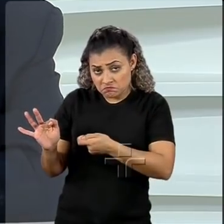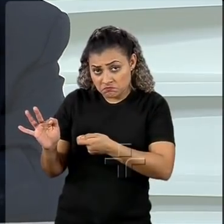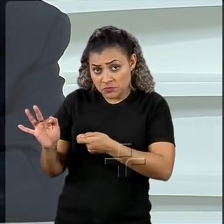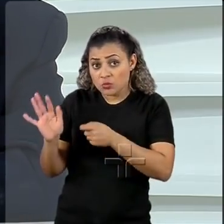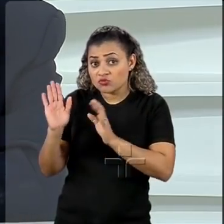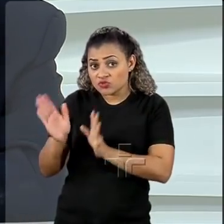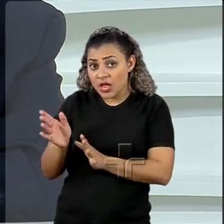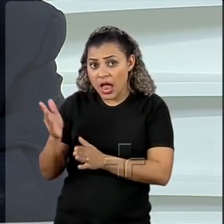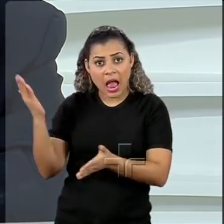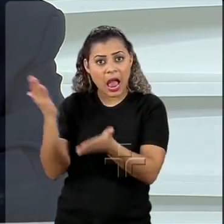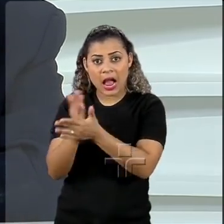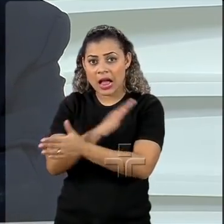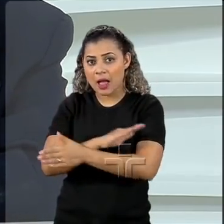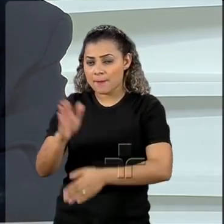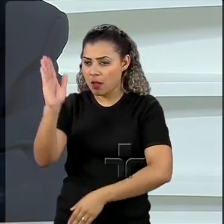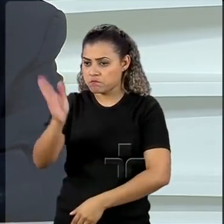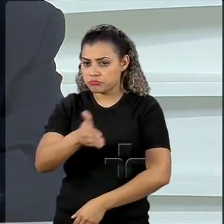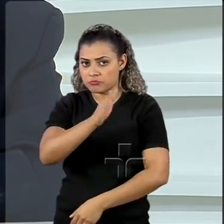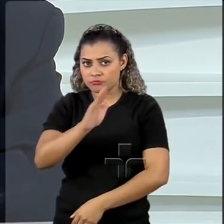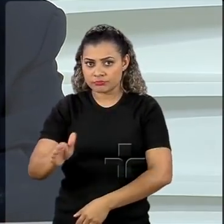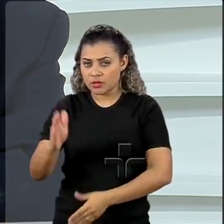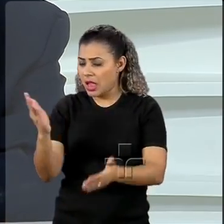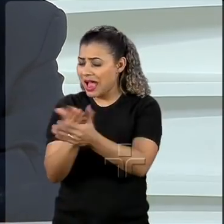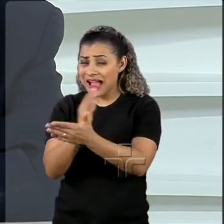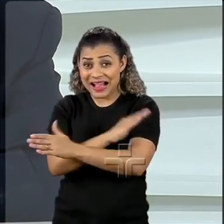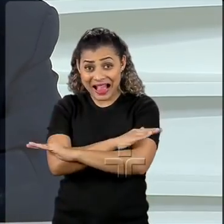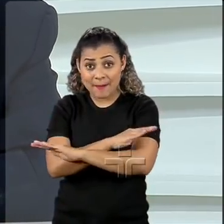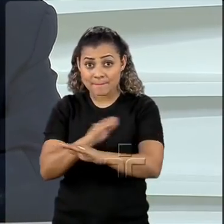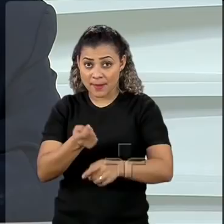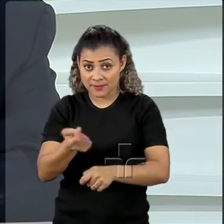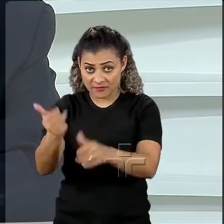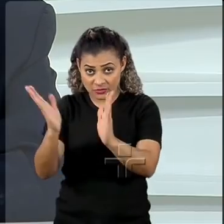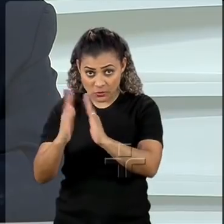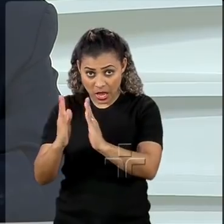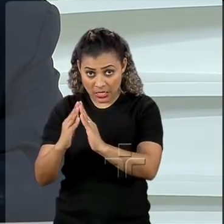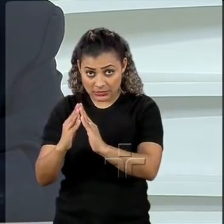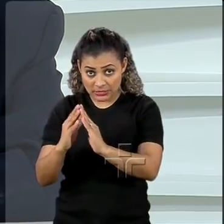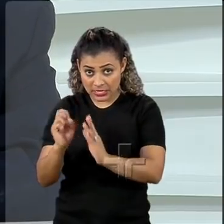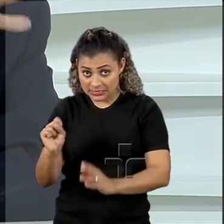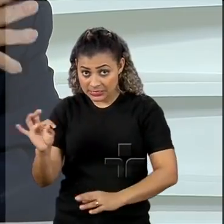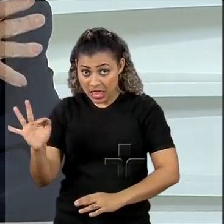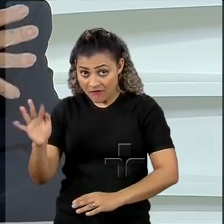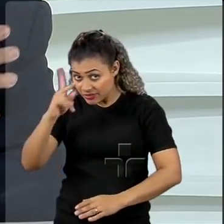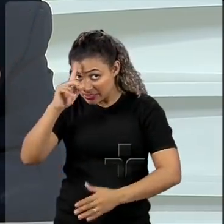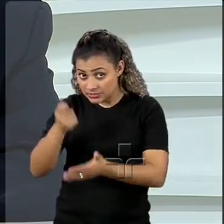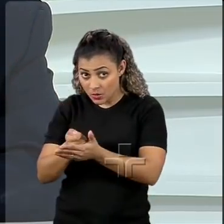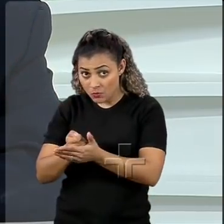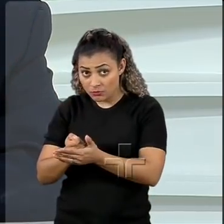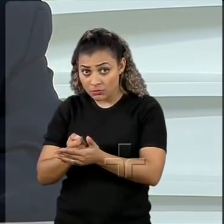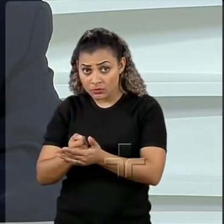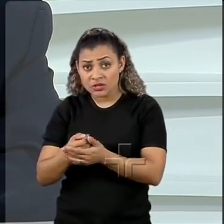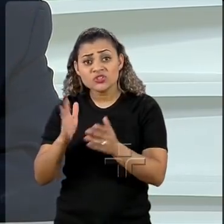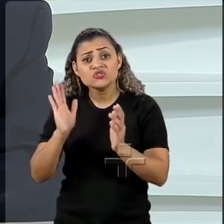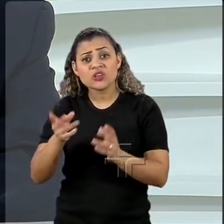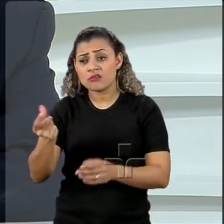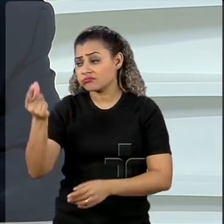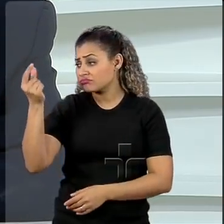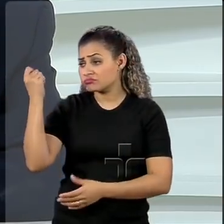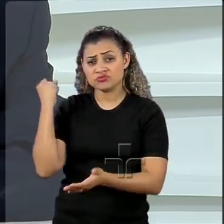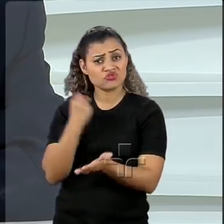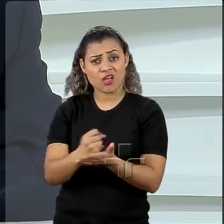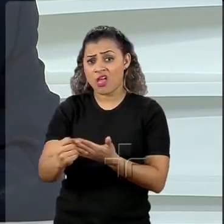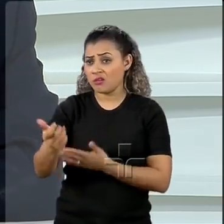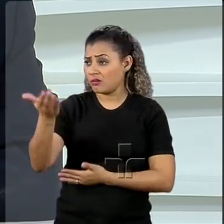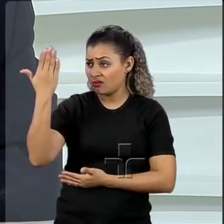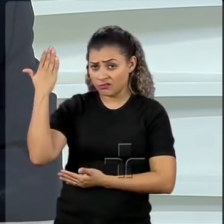pela invalidade, ilegalidade, enfim, do auxílio moradia, todo o dinheiro que já se gastou, vai voltar. a partir